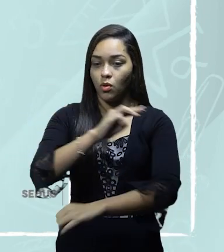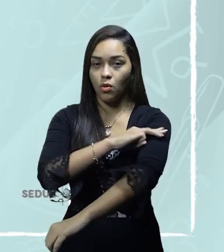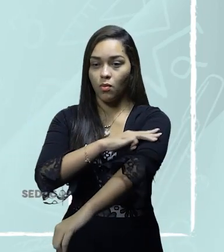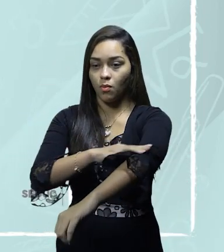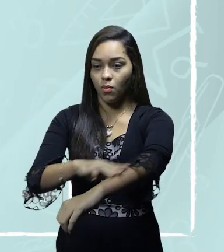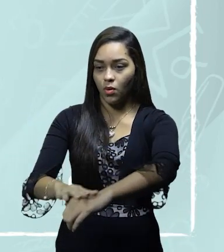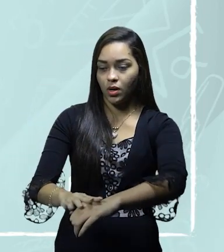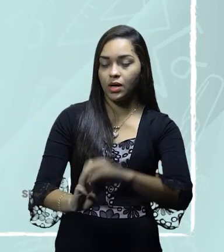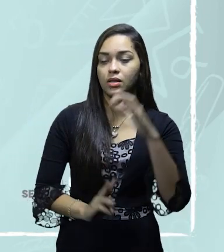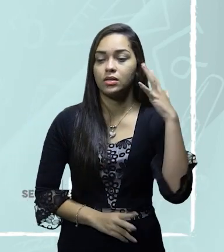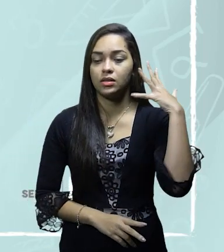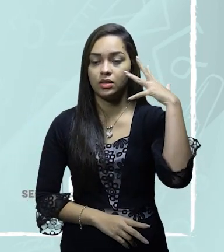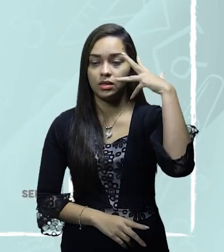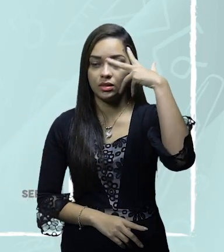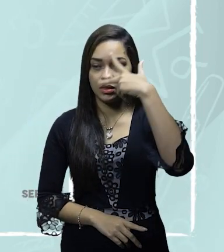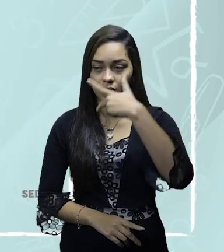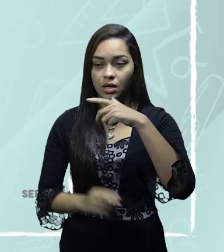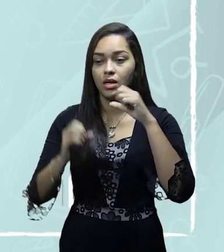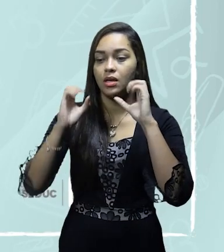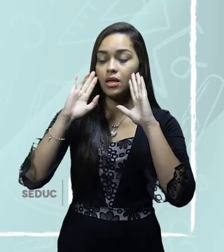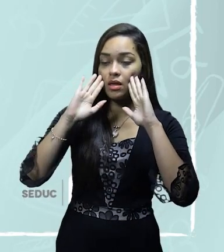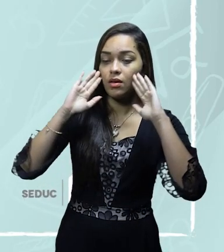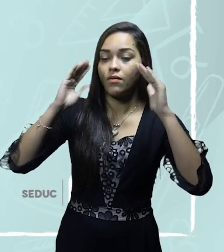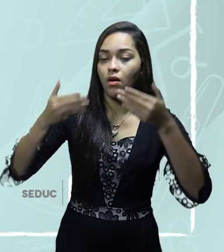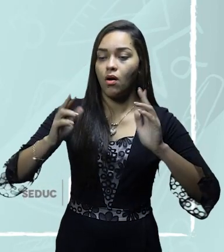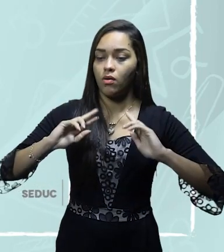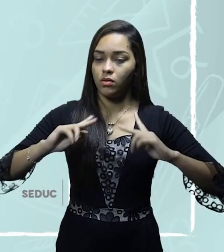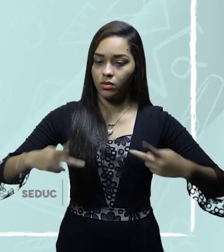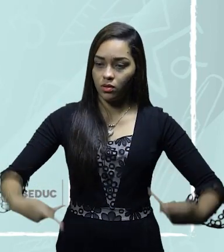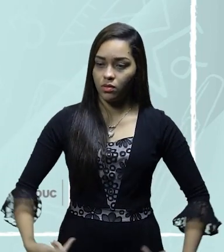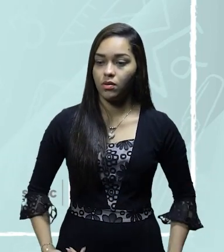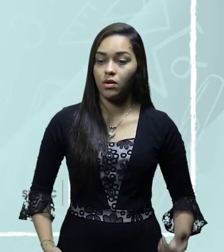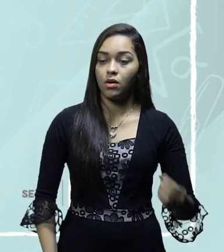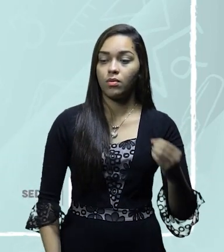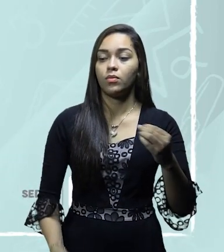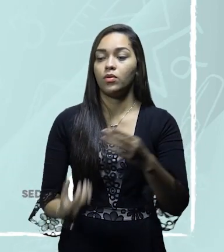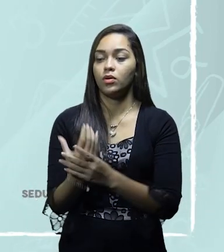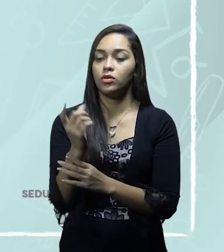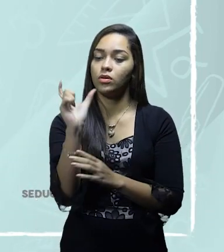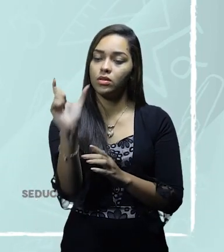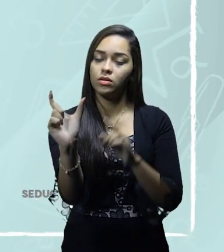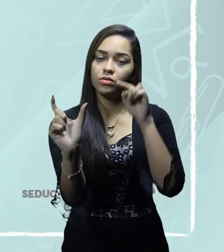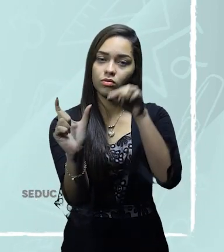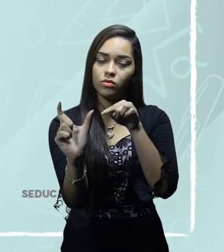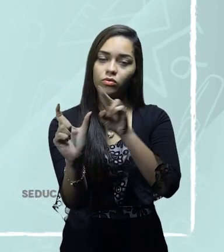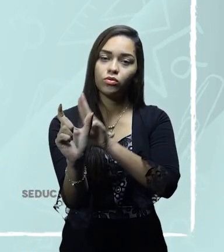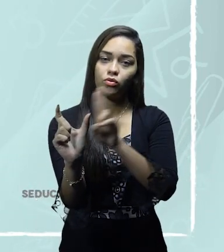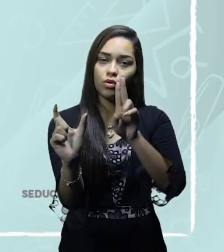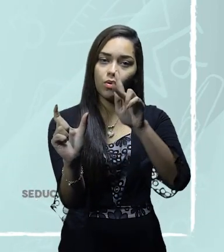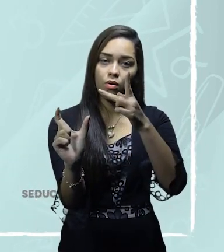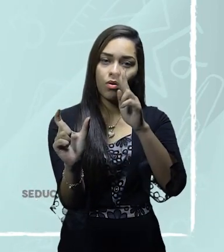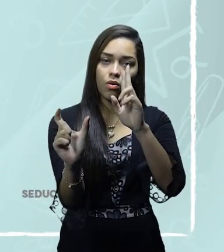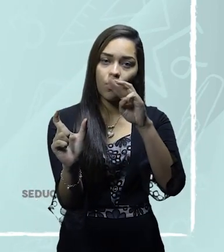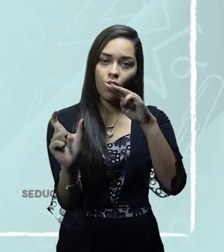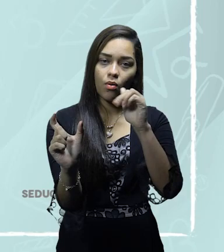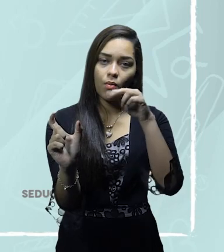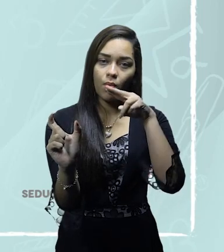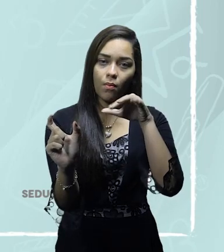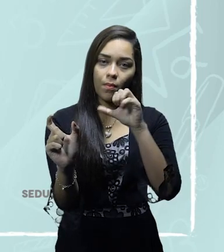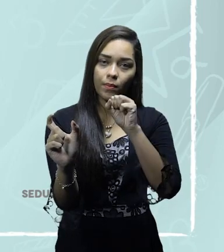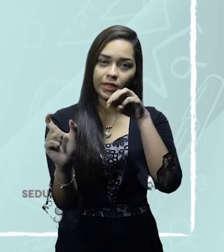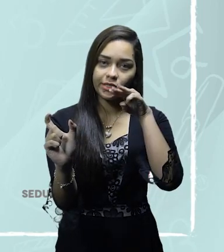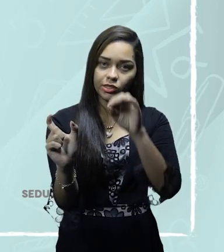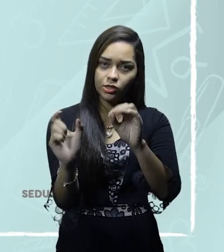no geral significa o conjunto de valores filosóficos, morais e estéticos